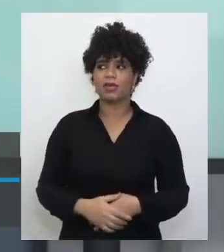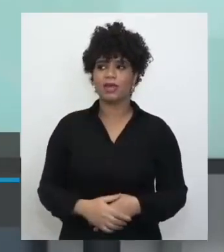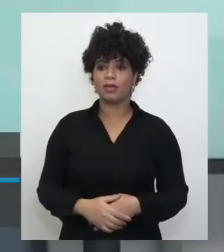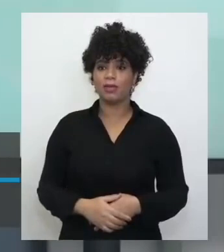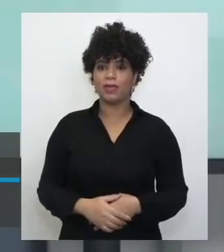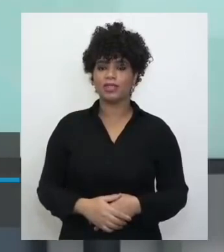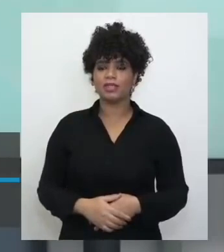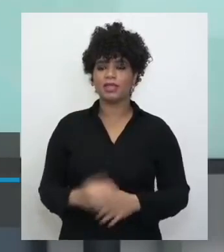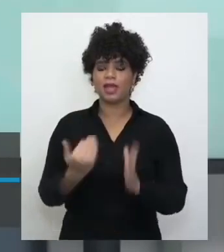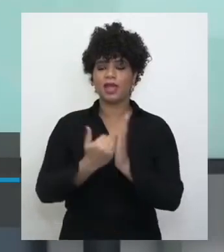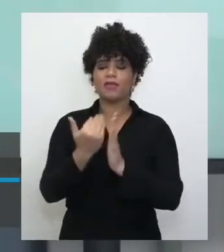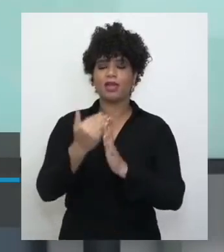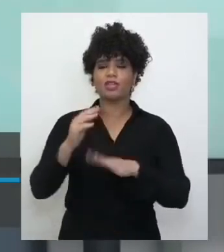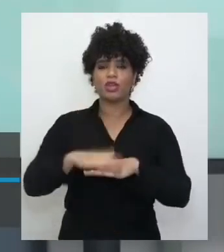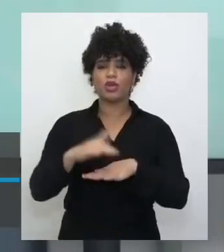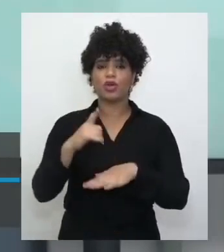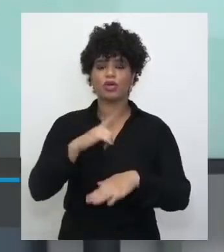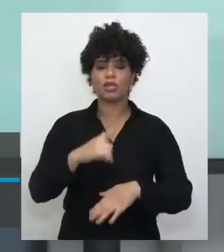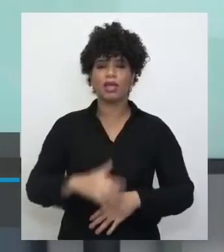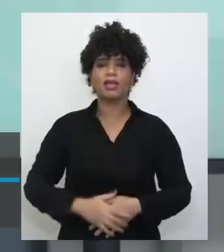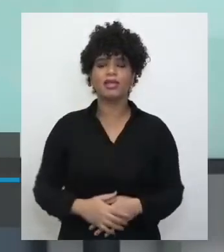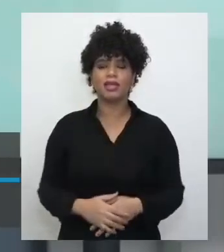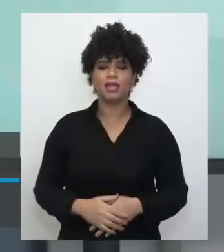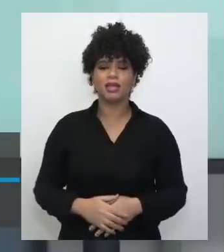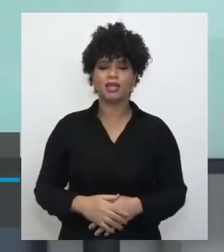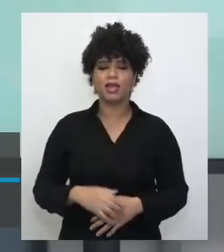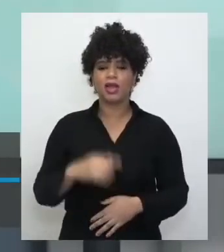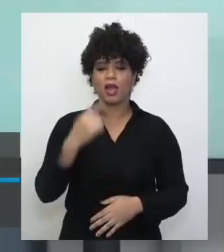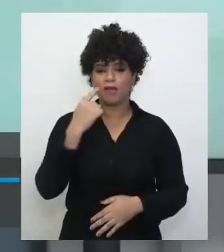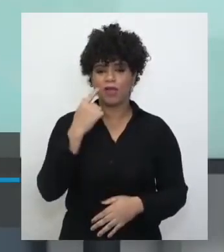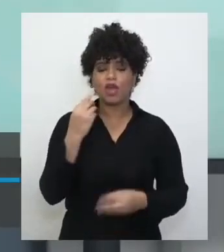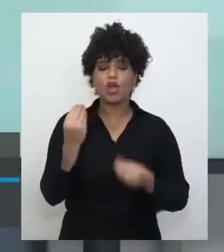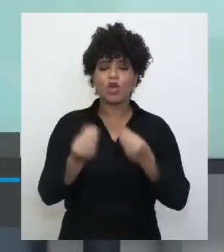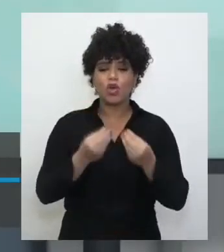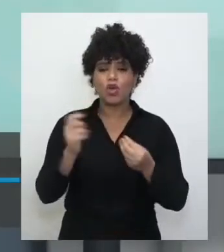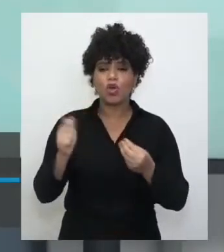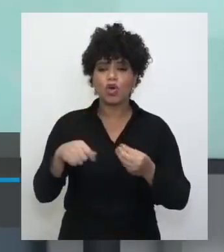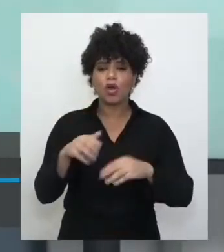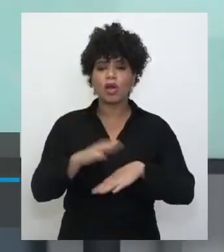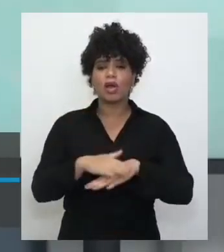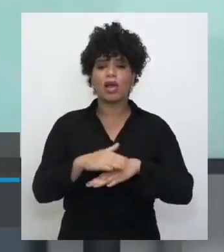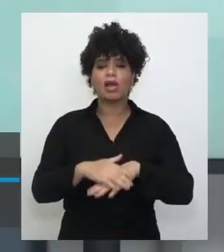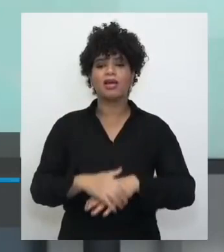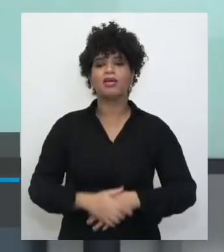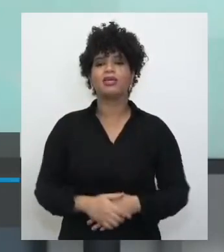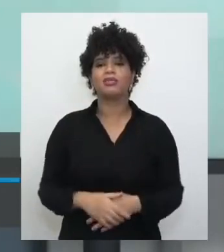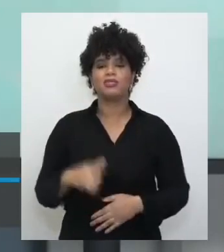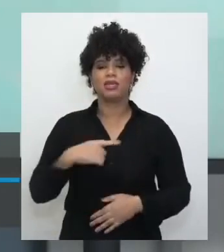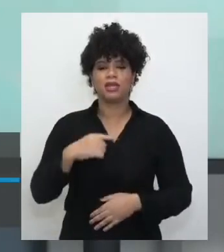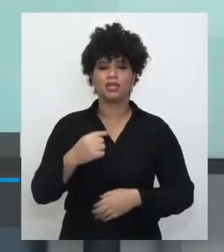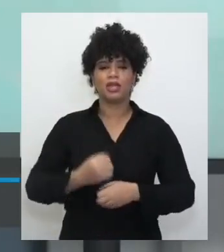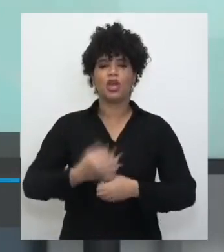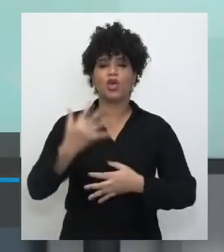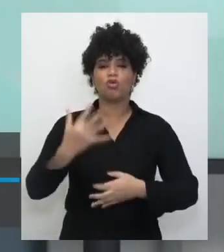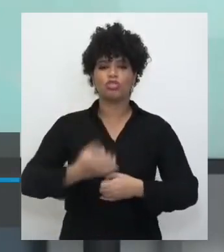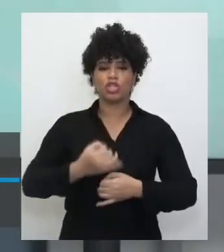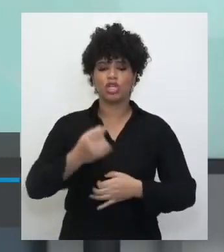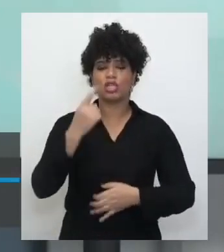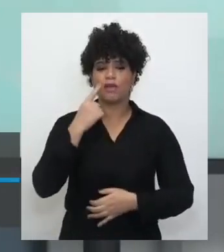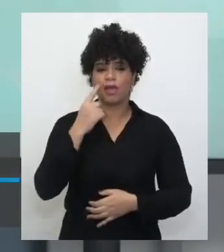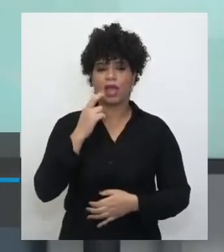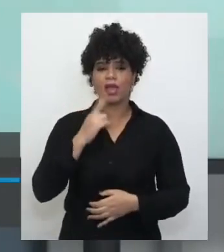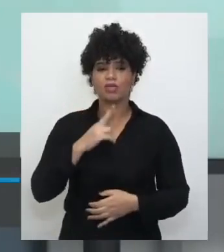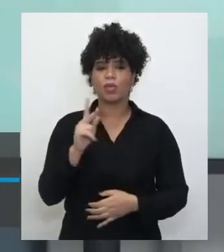a professora Inês ainda está de férias, tá bom? Então, por favor, professores, me ajudem. Alunos, participem do chat da sua turma, mandem a resposta para o